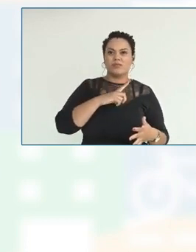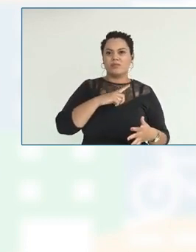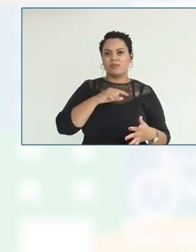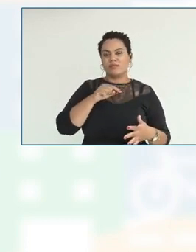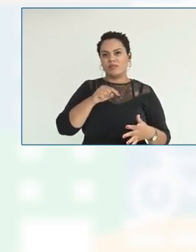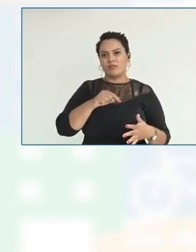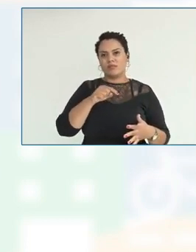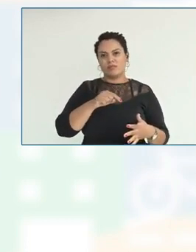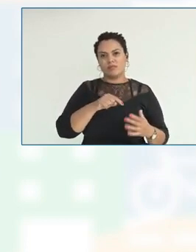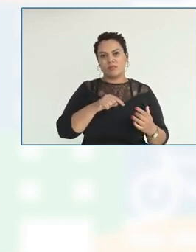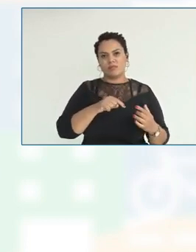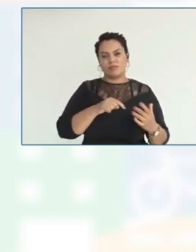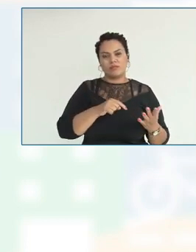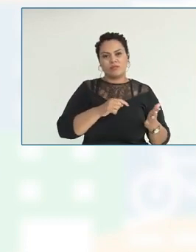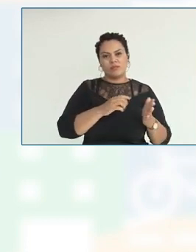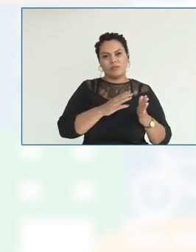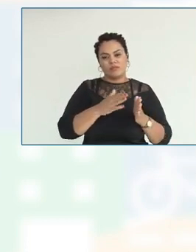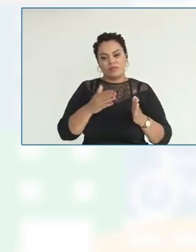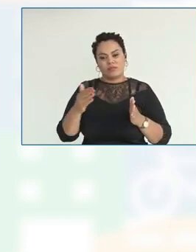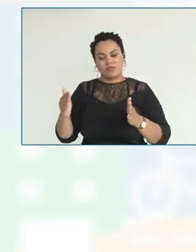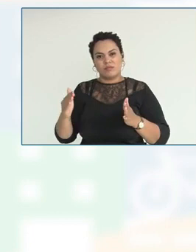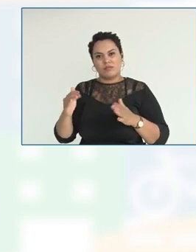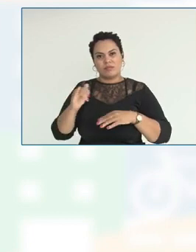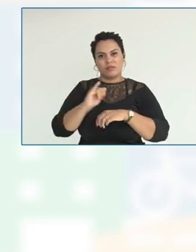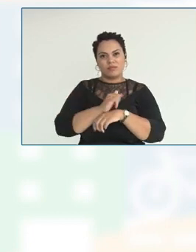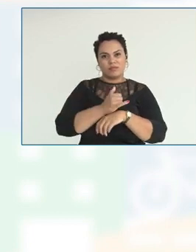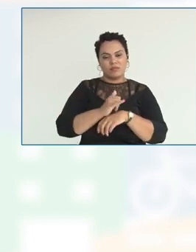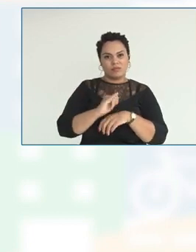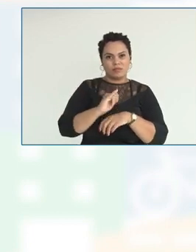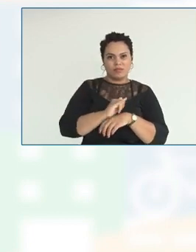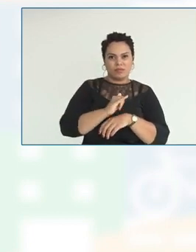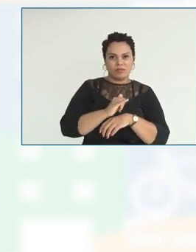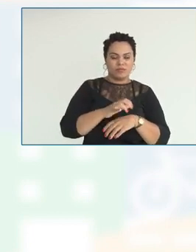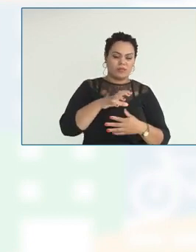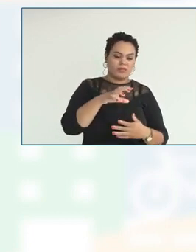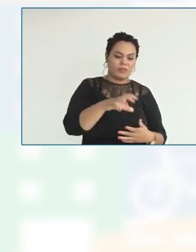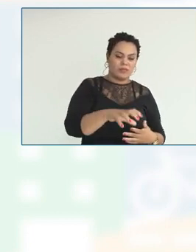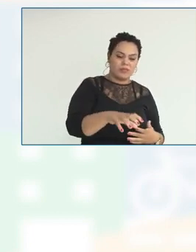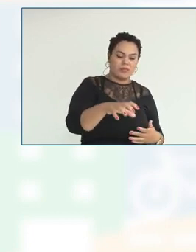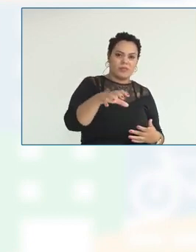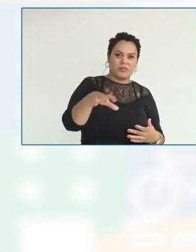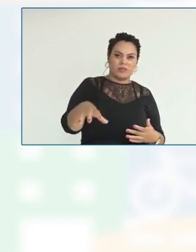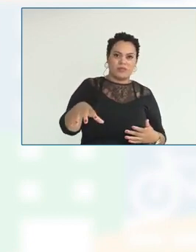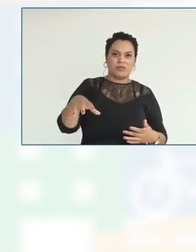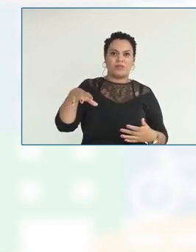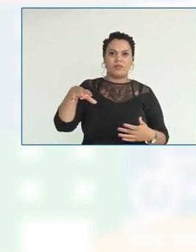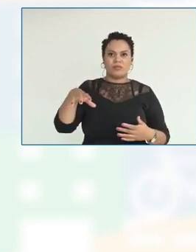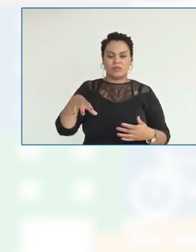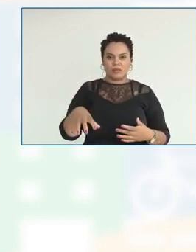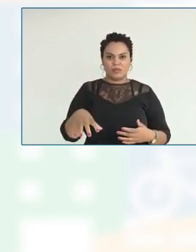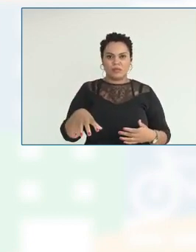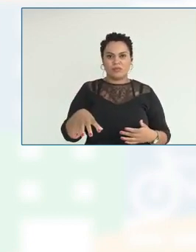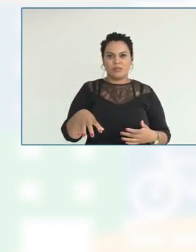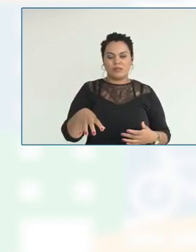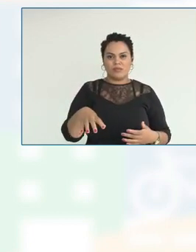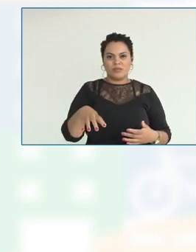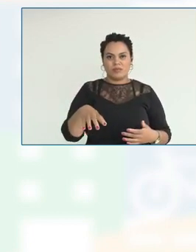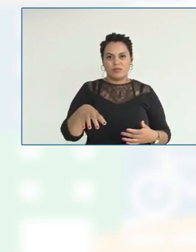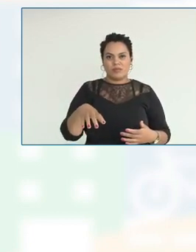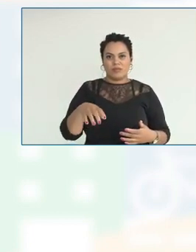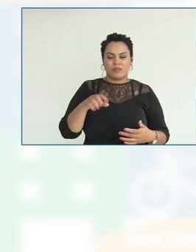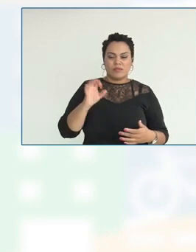tem relação com uma estratégia no território e a gente orientou e esses